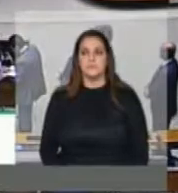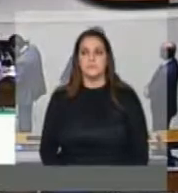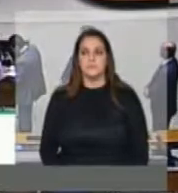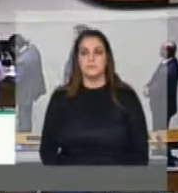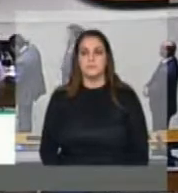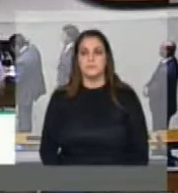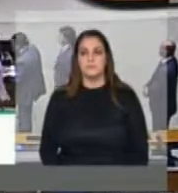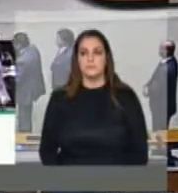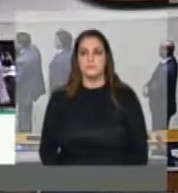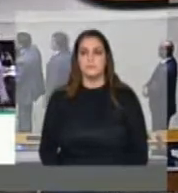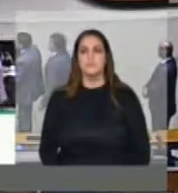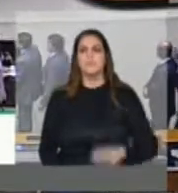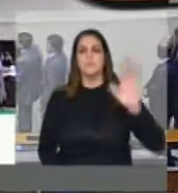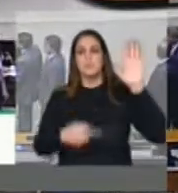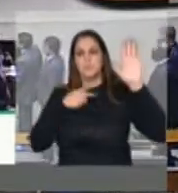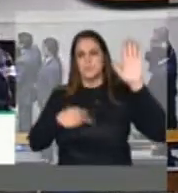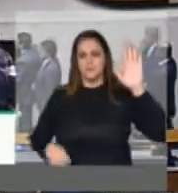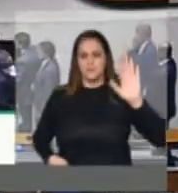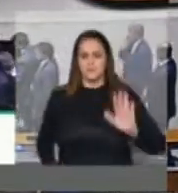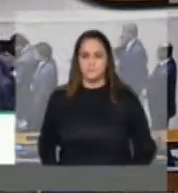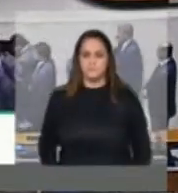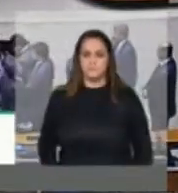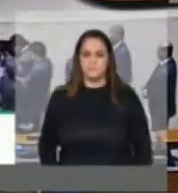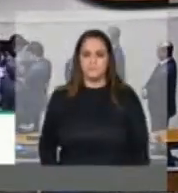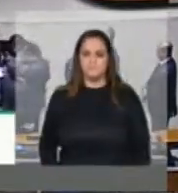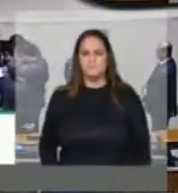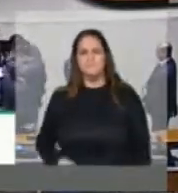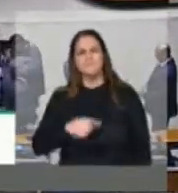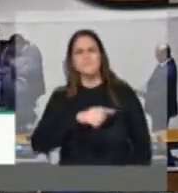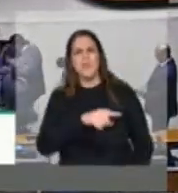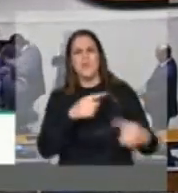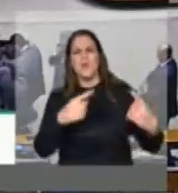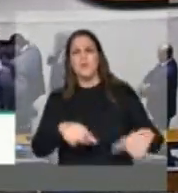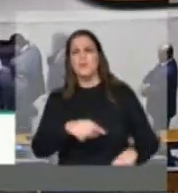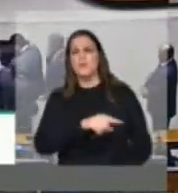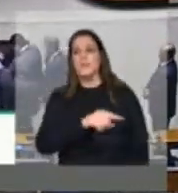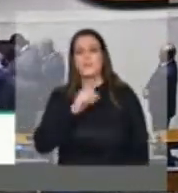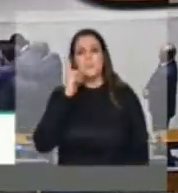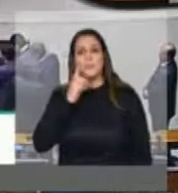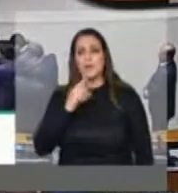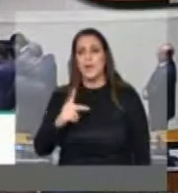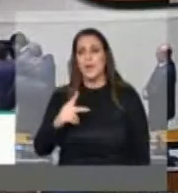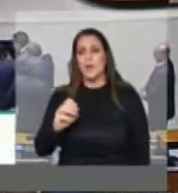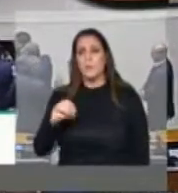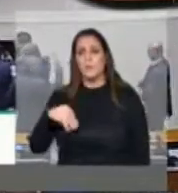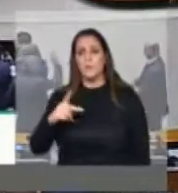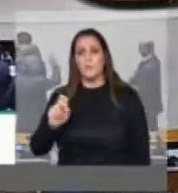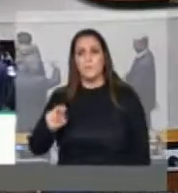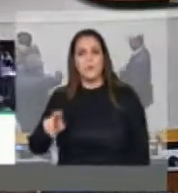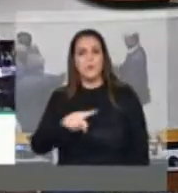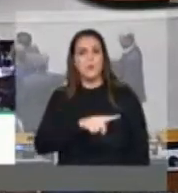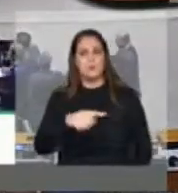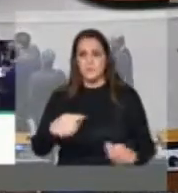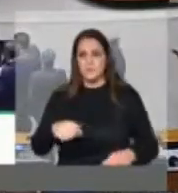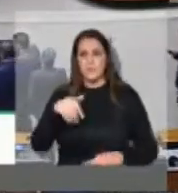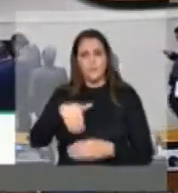de Oliveira, falou pela manhã durante 25 minutos. Até este momento, nós estamos com quórum